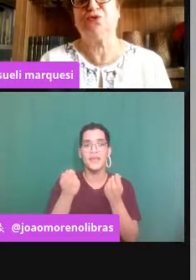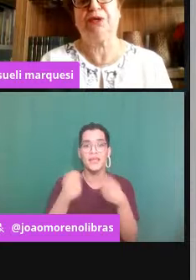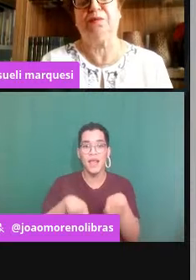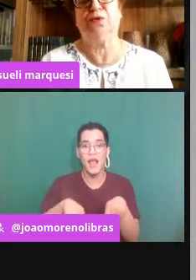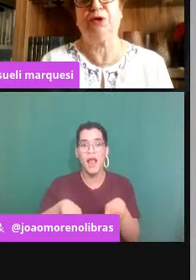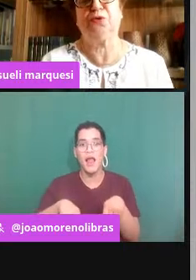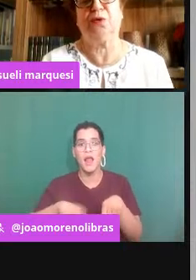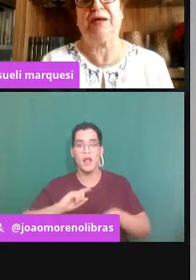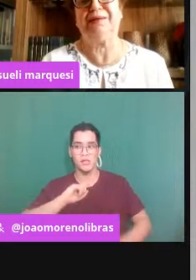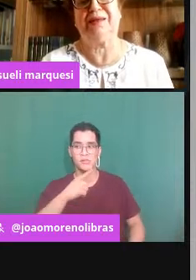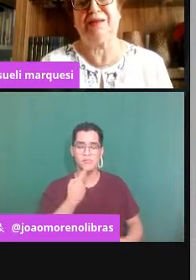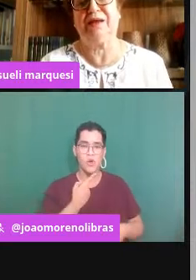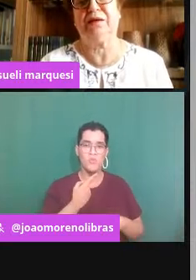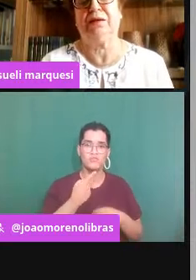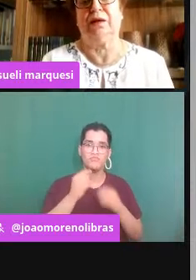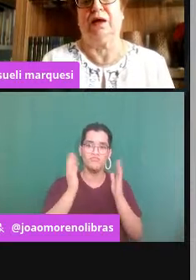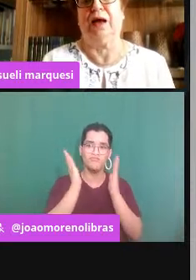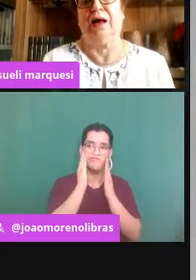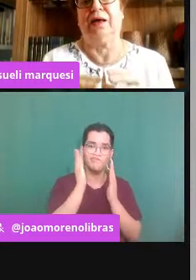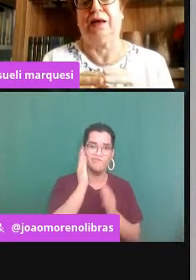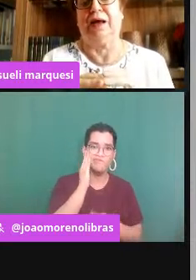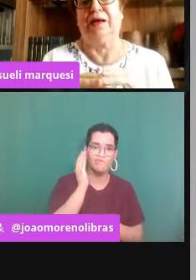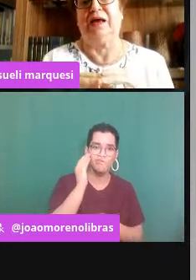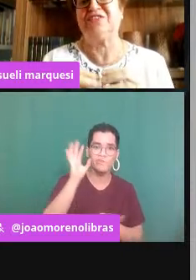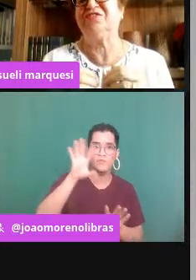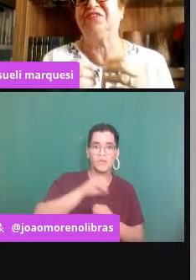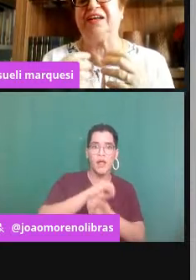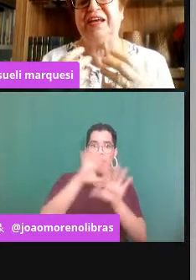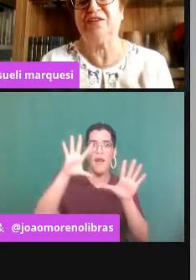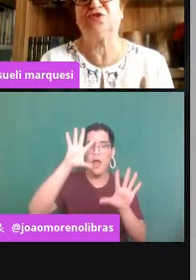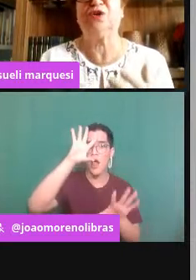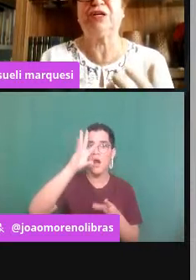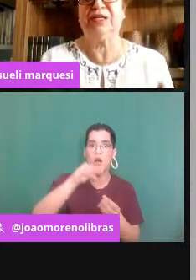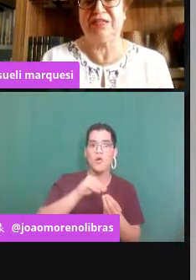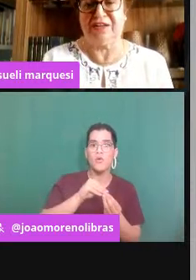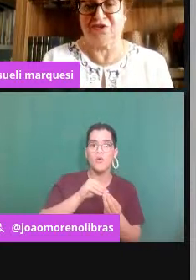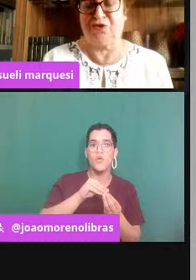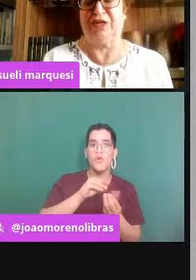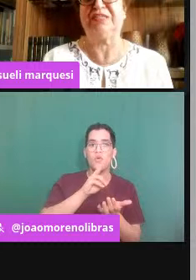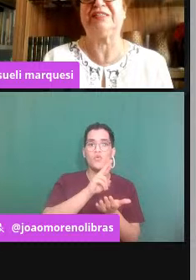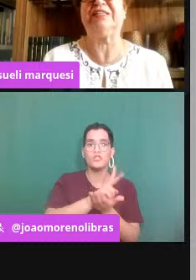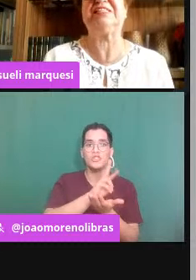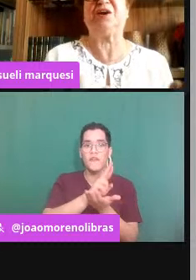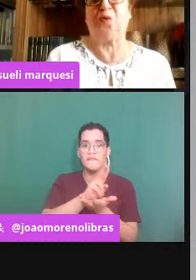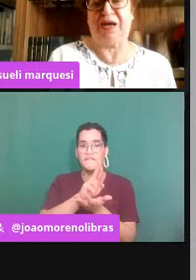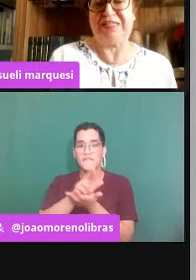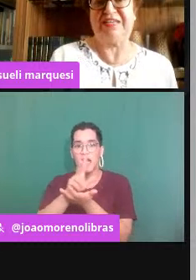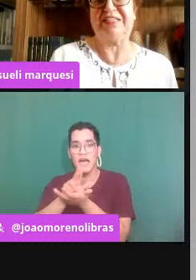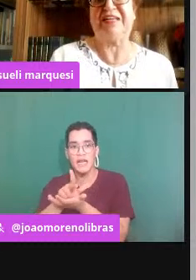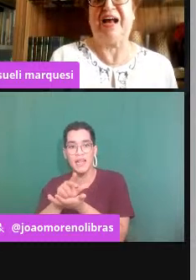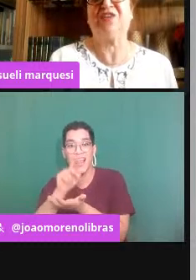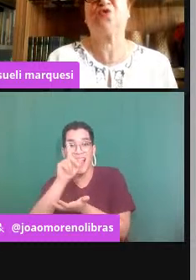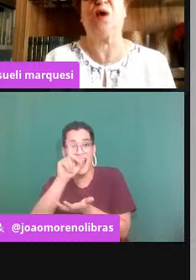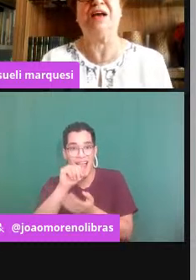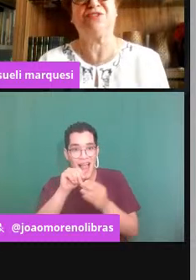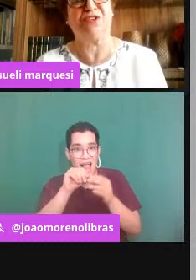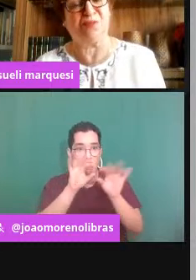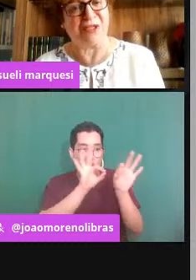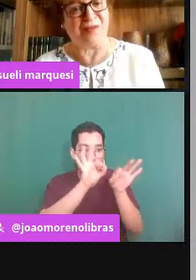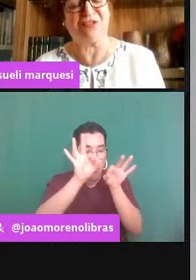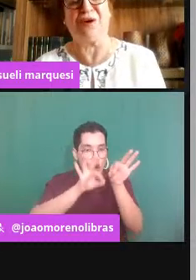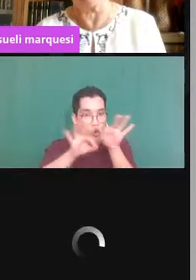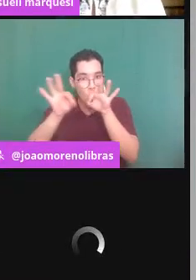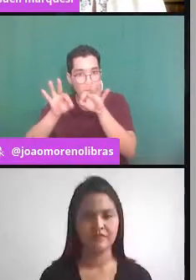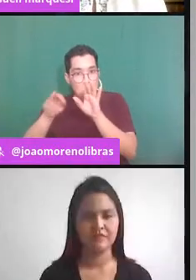nos ajuda muito a entender as diferentes organizações de sequências às quais